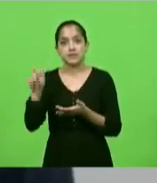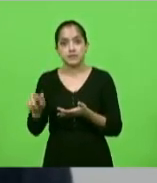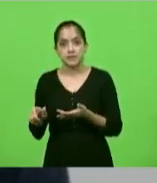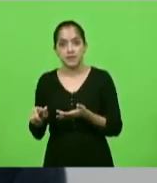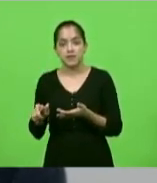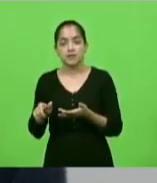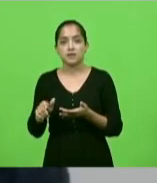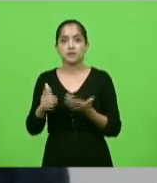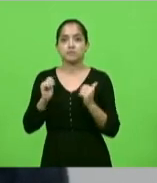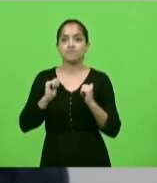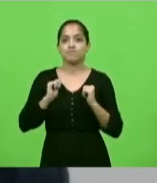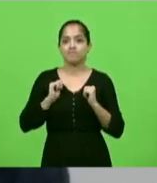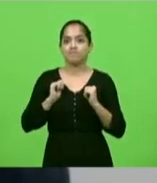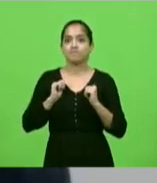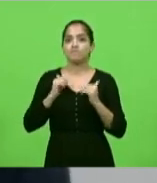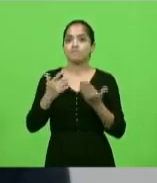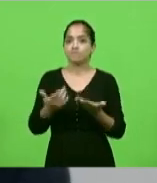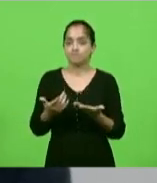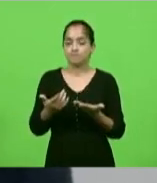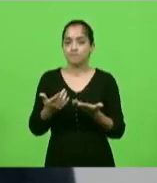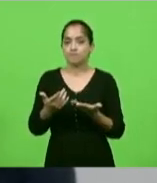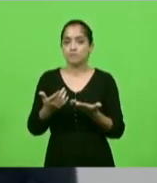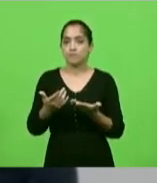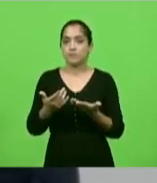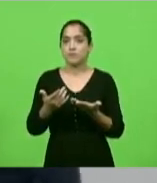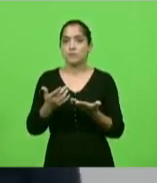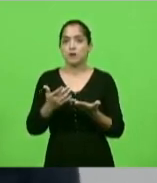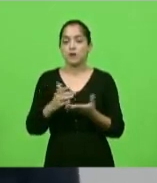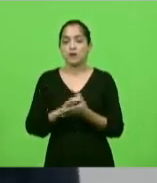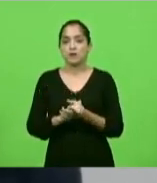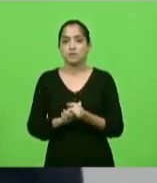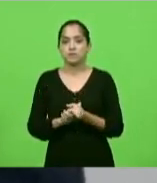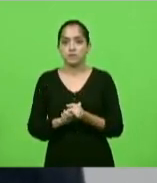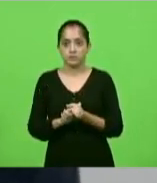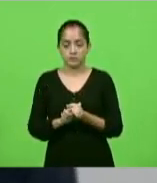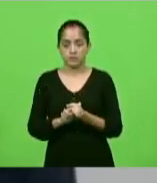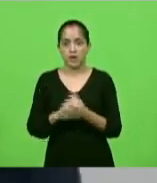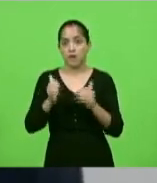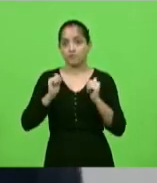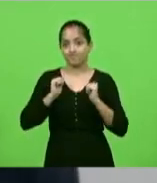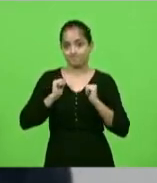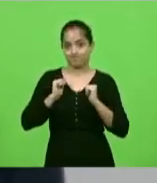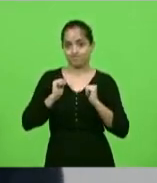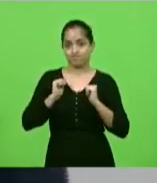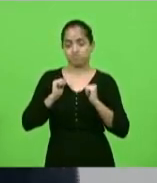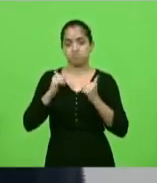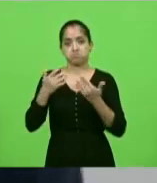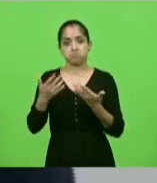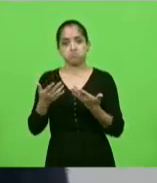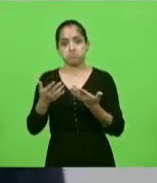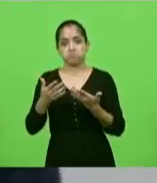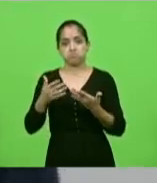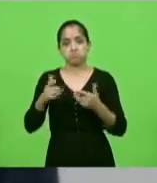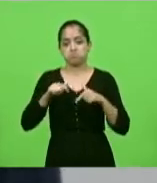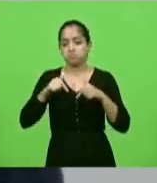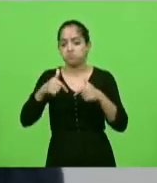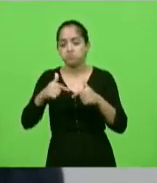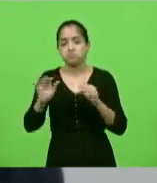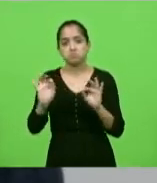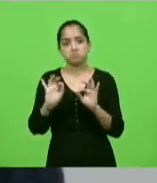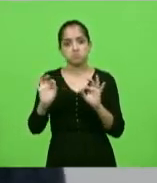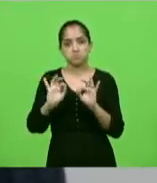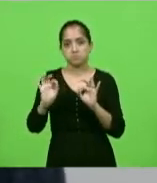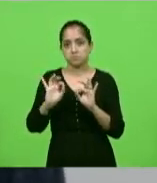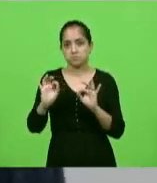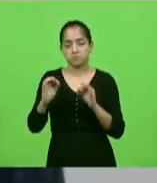ter sido ele leniente, pois teria o mandatário preferido a indolência, a dormência, a apatia, a modorra, ao deixar de